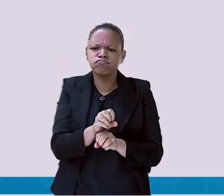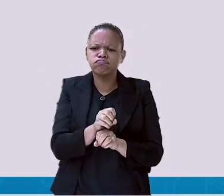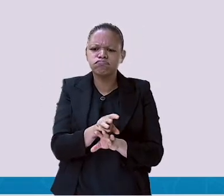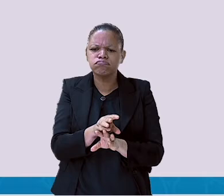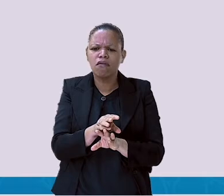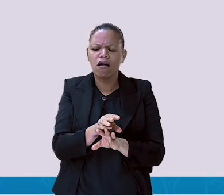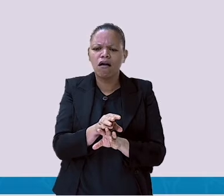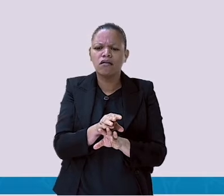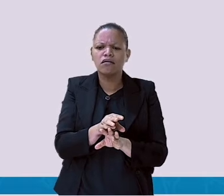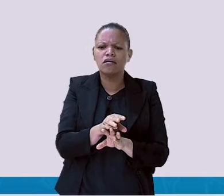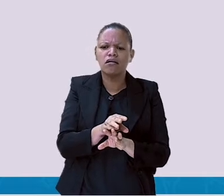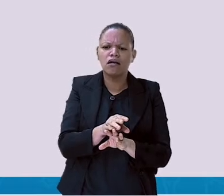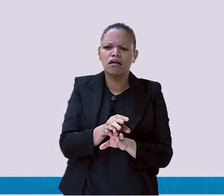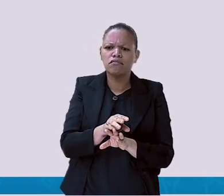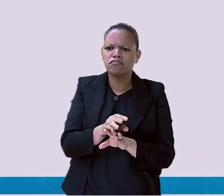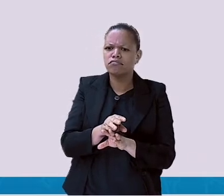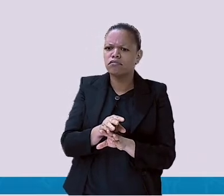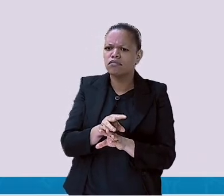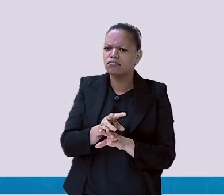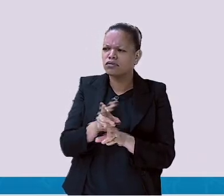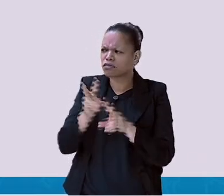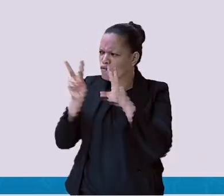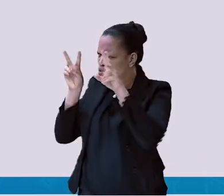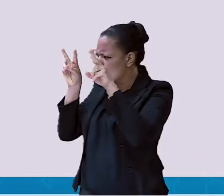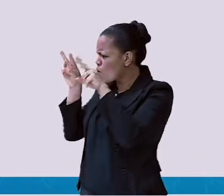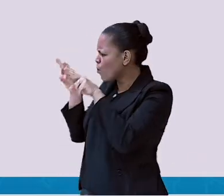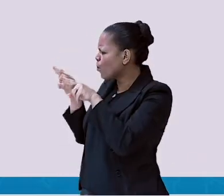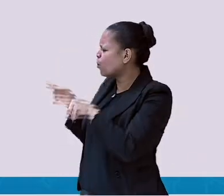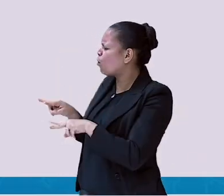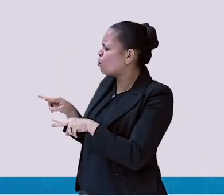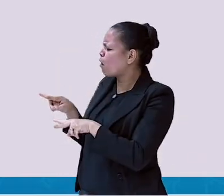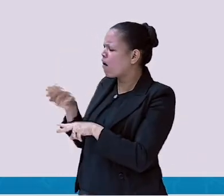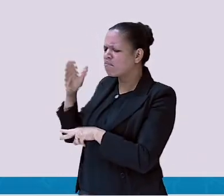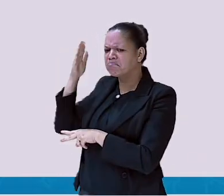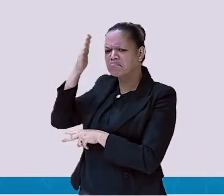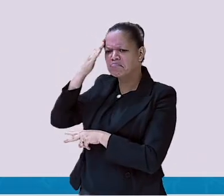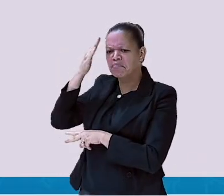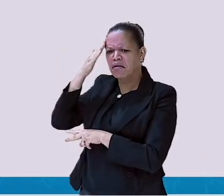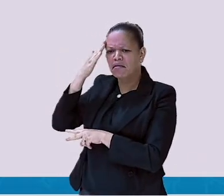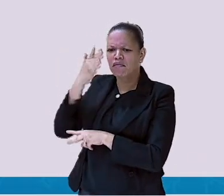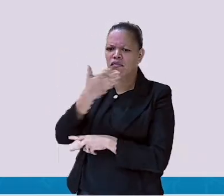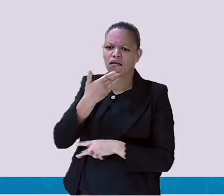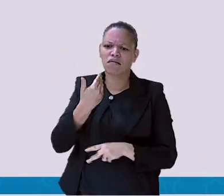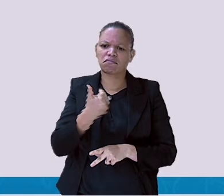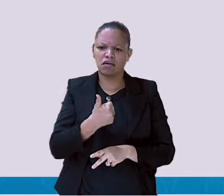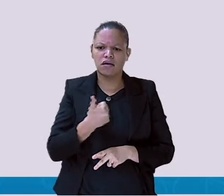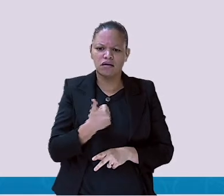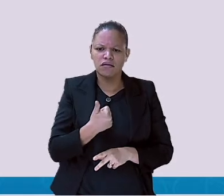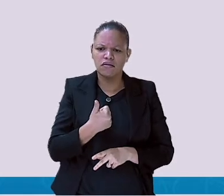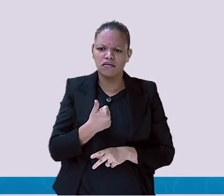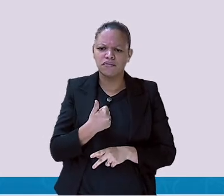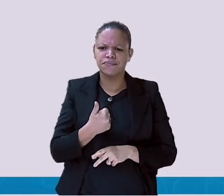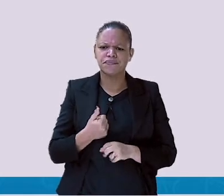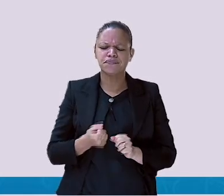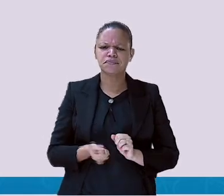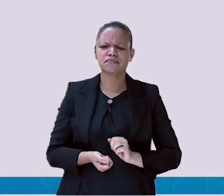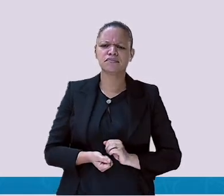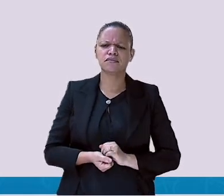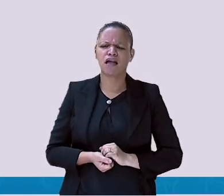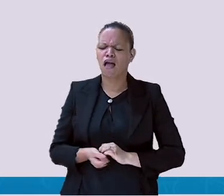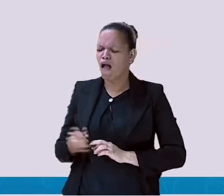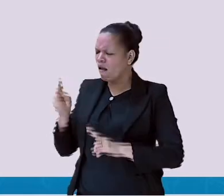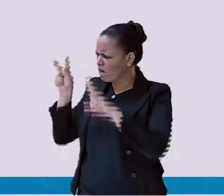de uma tabela, de você olhar aí de uma forma mais fácil as informações. Então, estamos